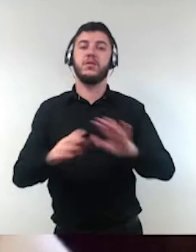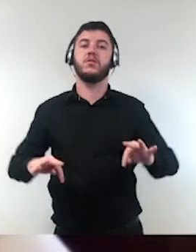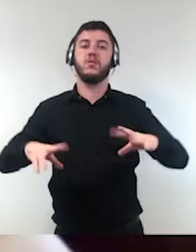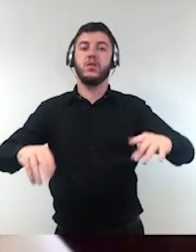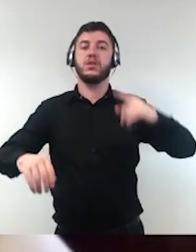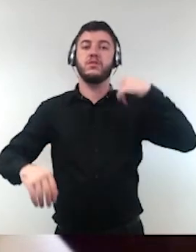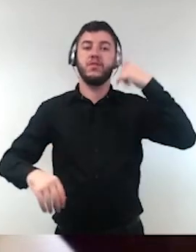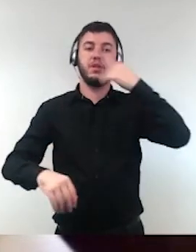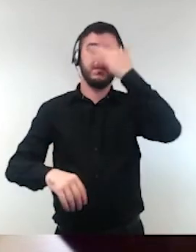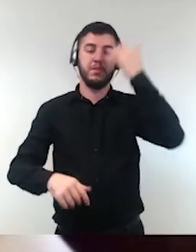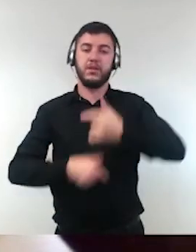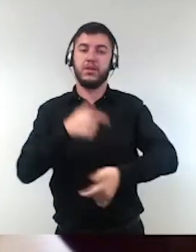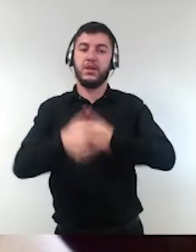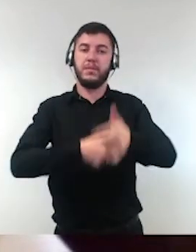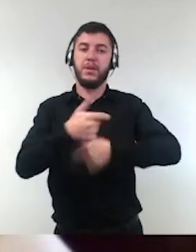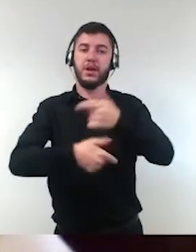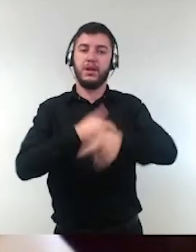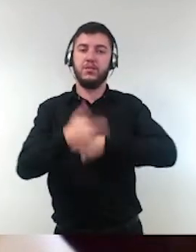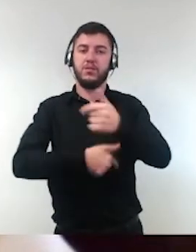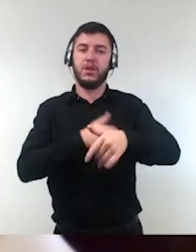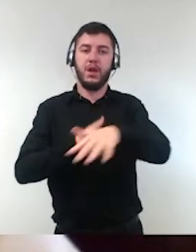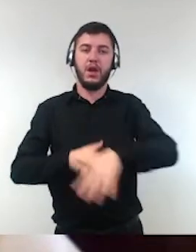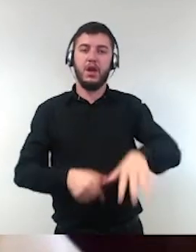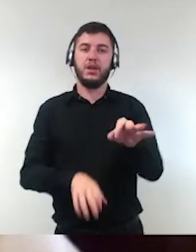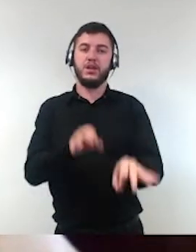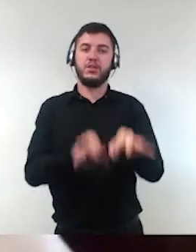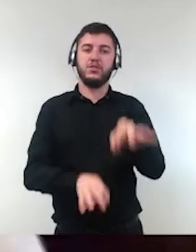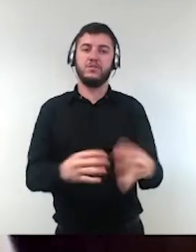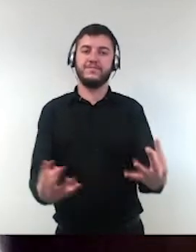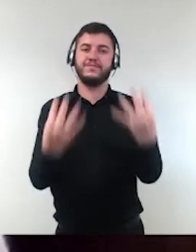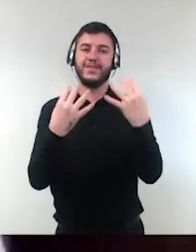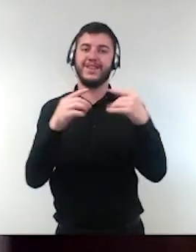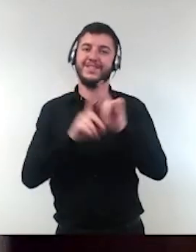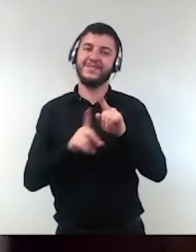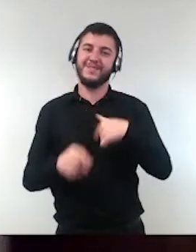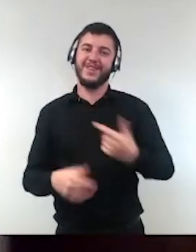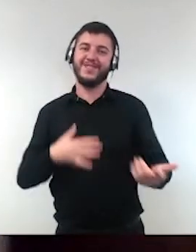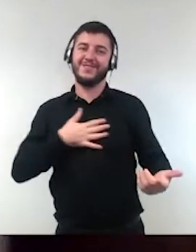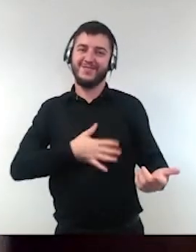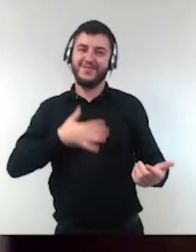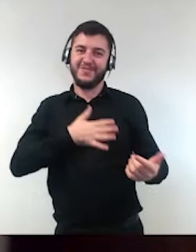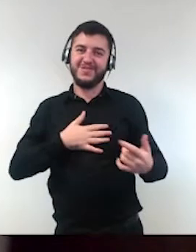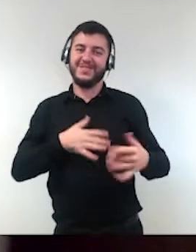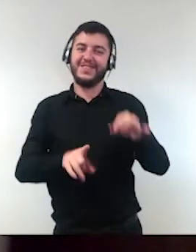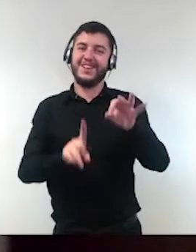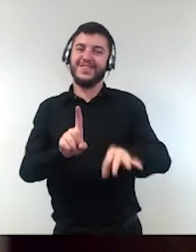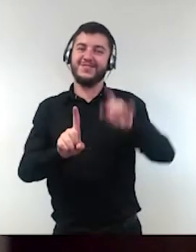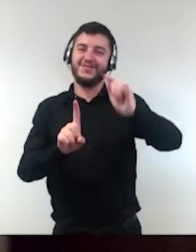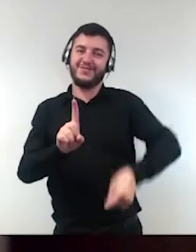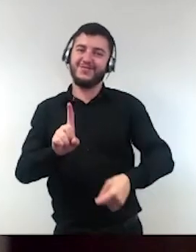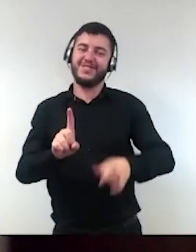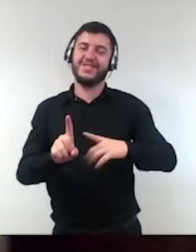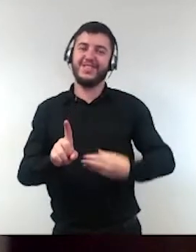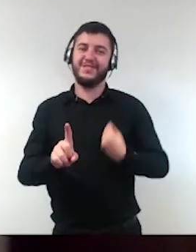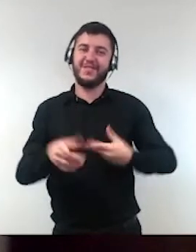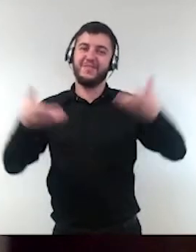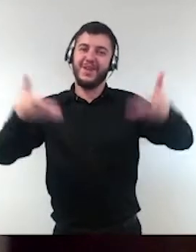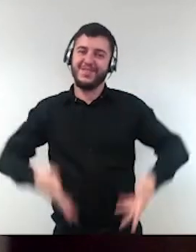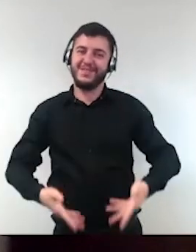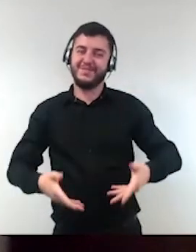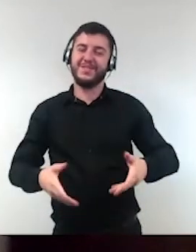de justiça que nos assistem e os queridos magistrados que estão conosco nessa jornada